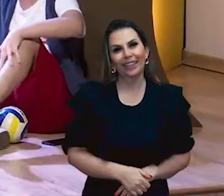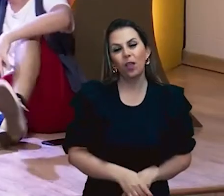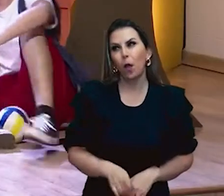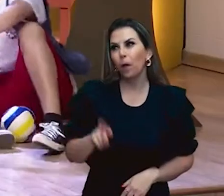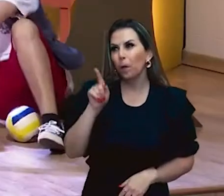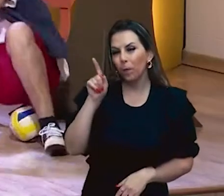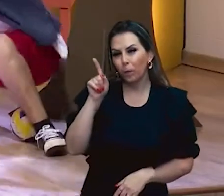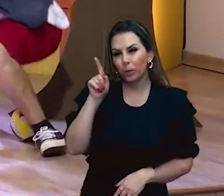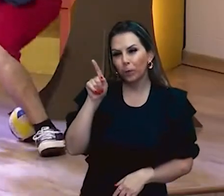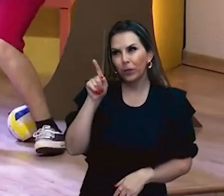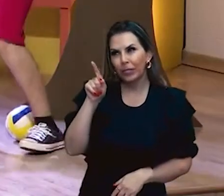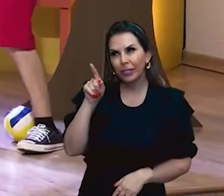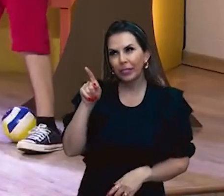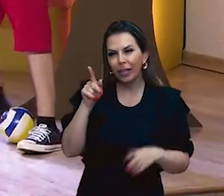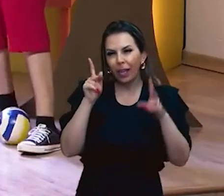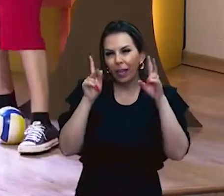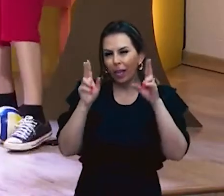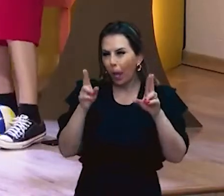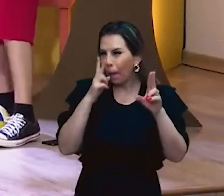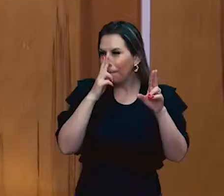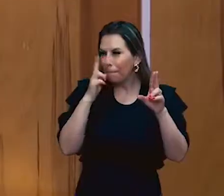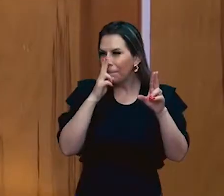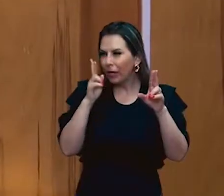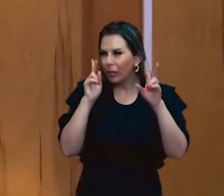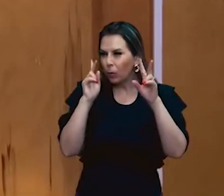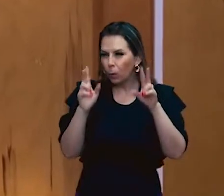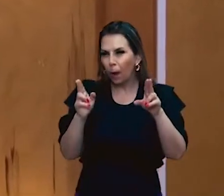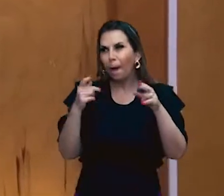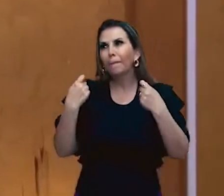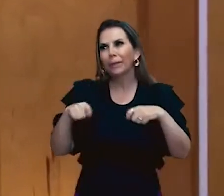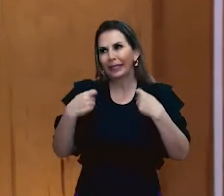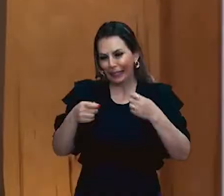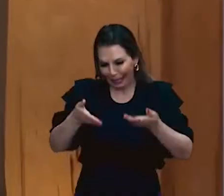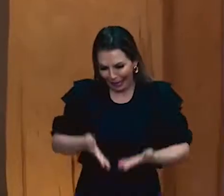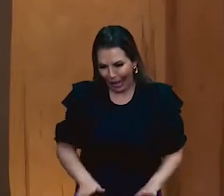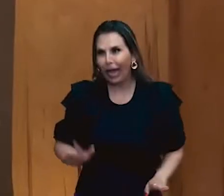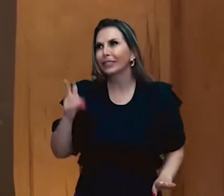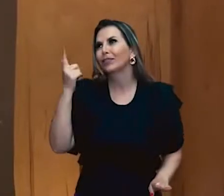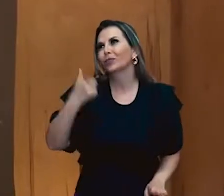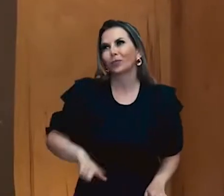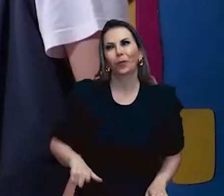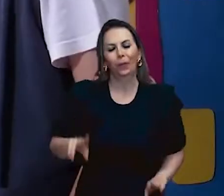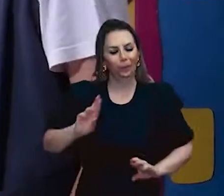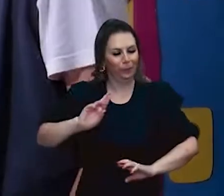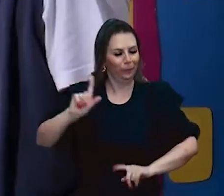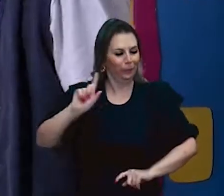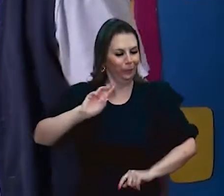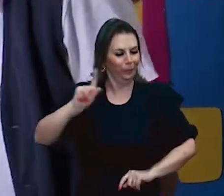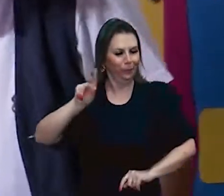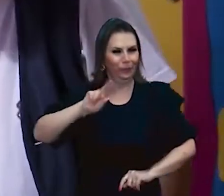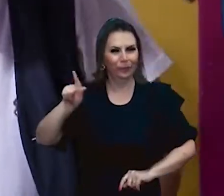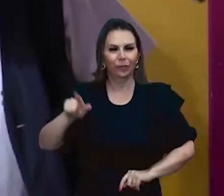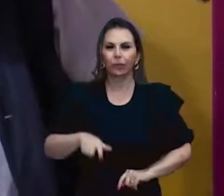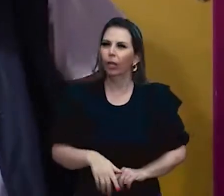Olha só, pra você ficar parecida com ela, você vai ter que nascer de novo.